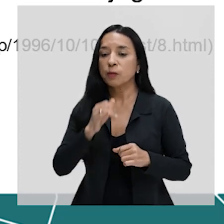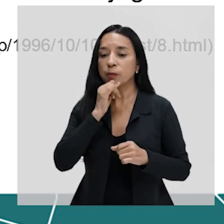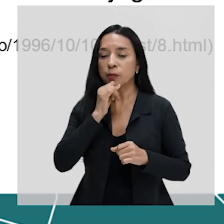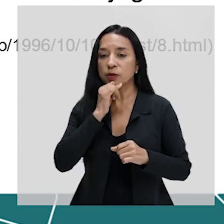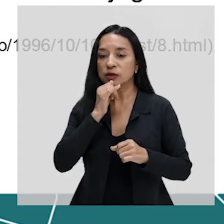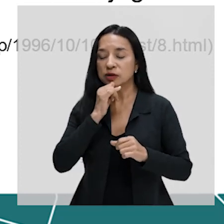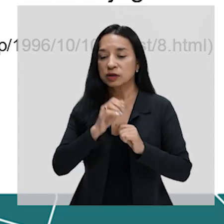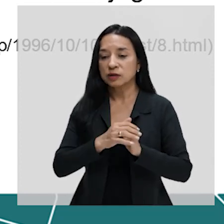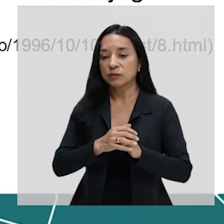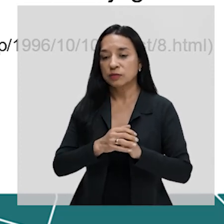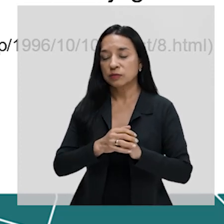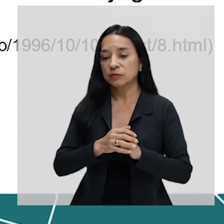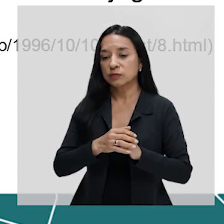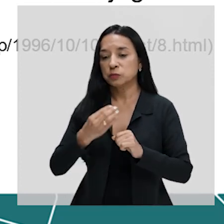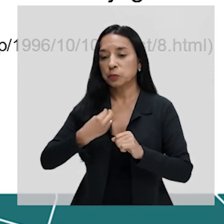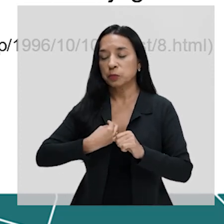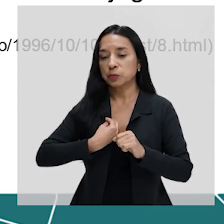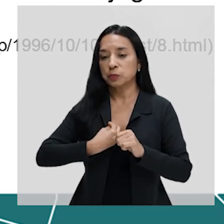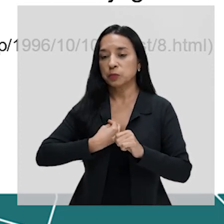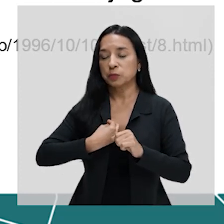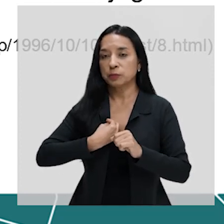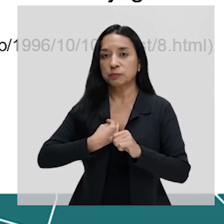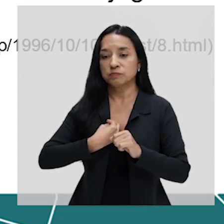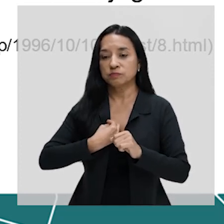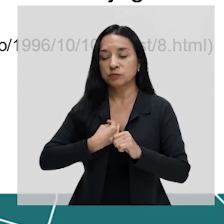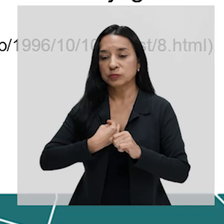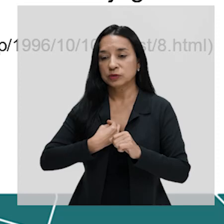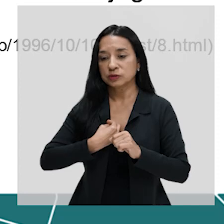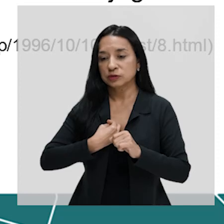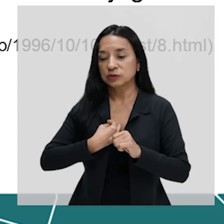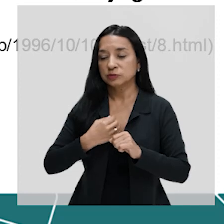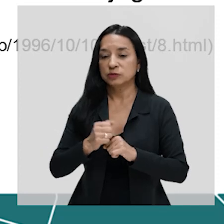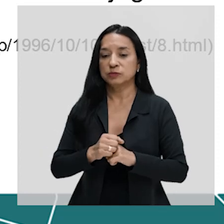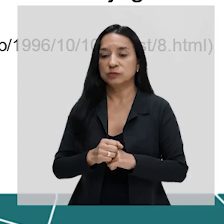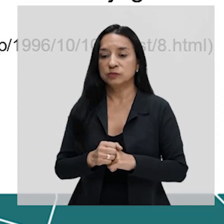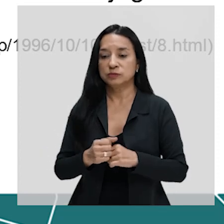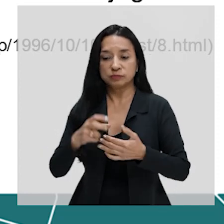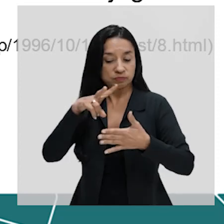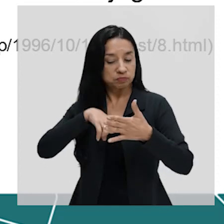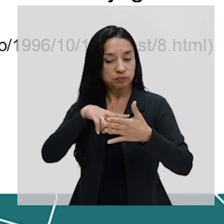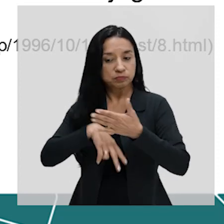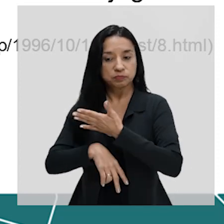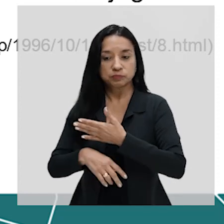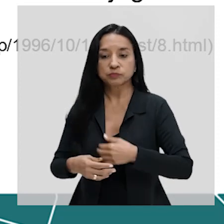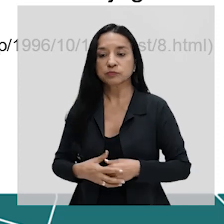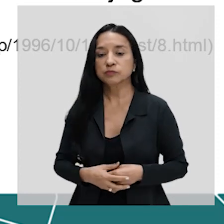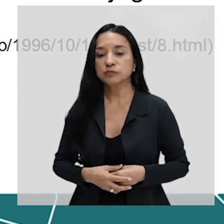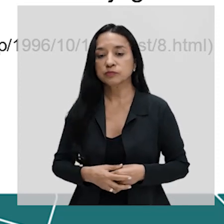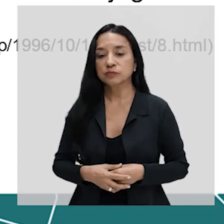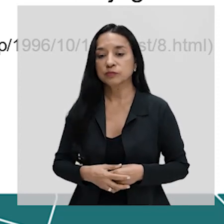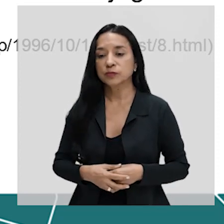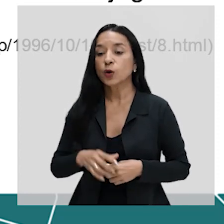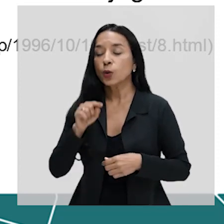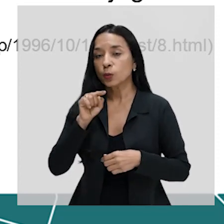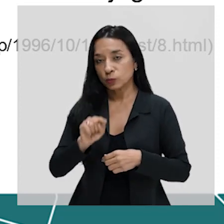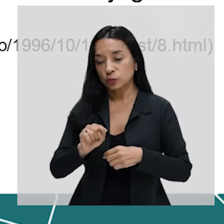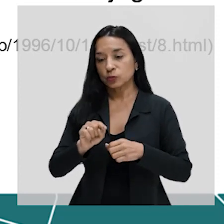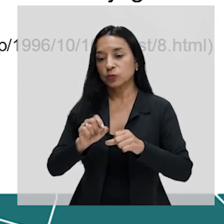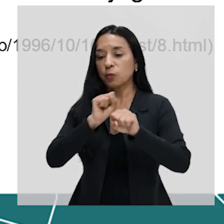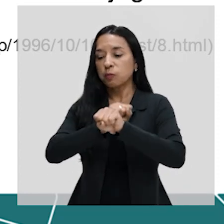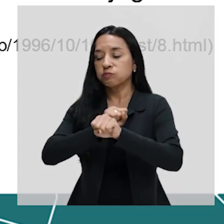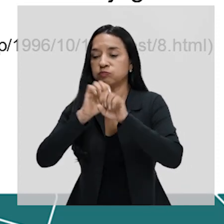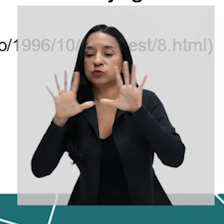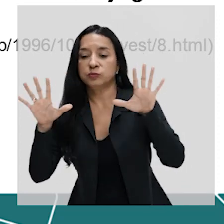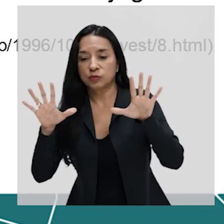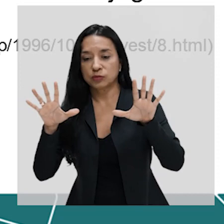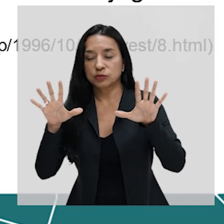no presente do indicativo, deve-se conjugá-lo a partir da segunda pessoa do singular. Por exemplo, tu explodes. Eu não posso dizer